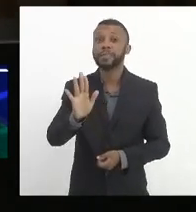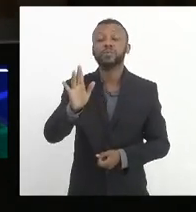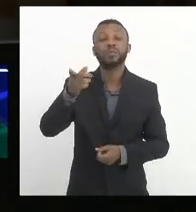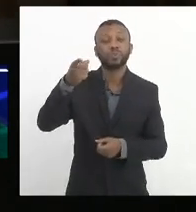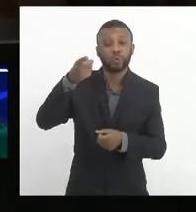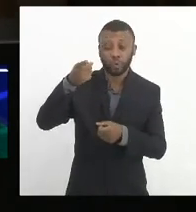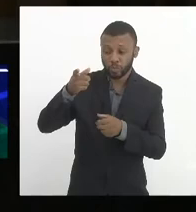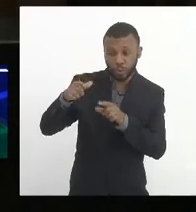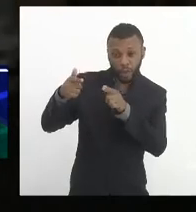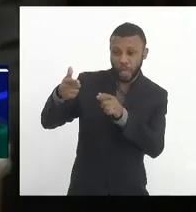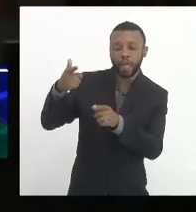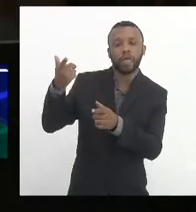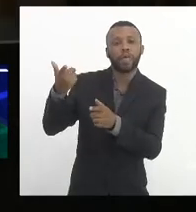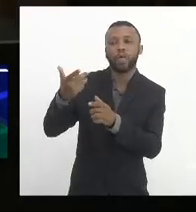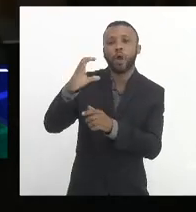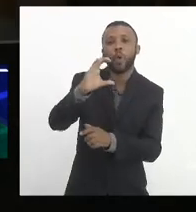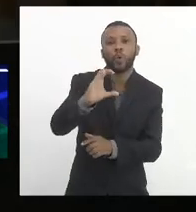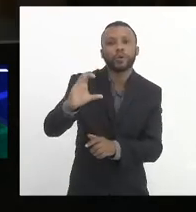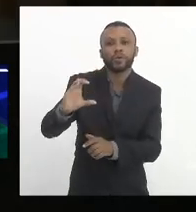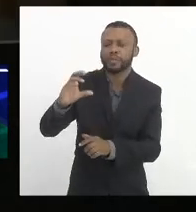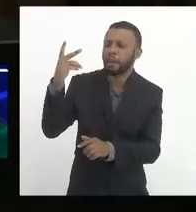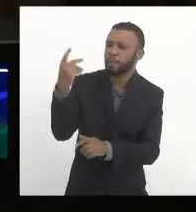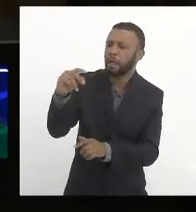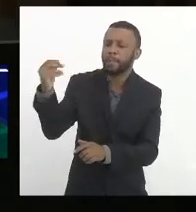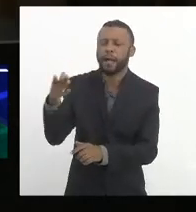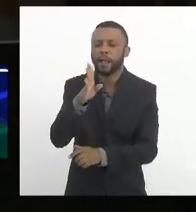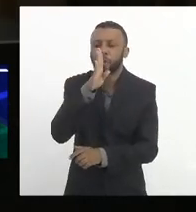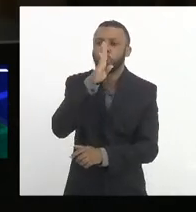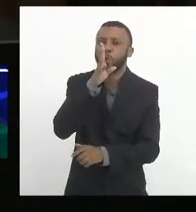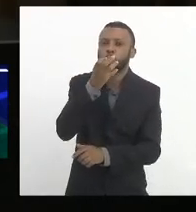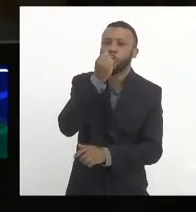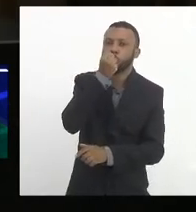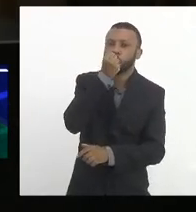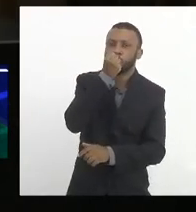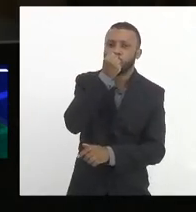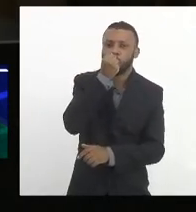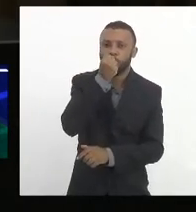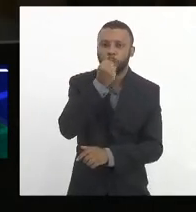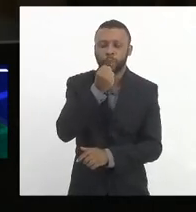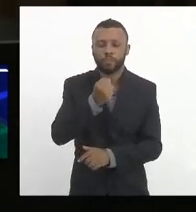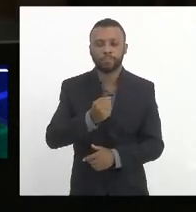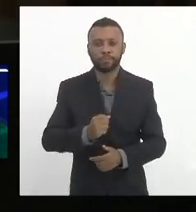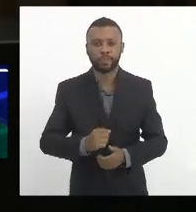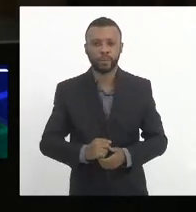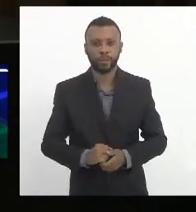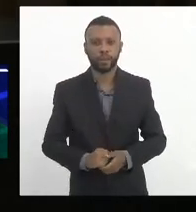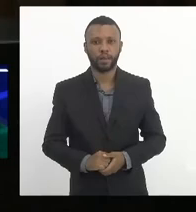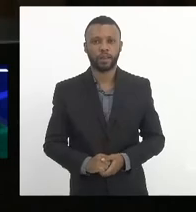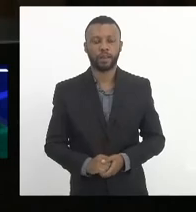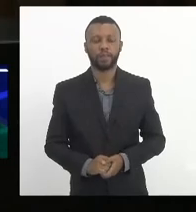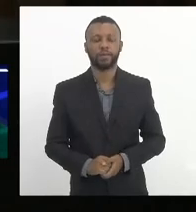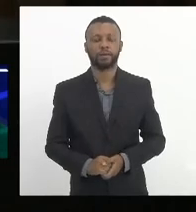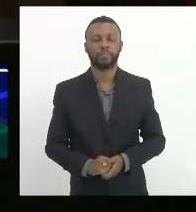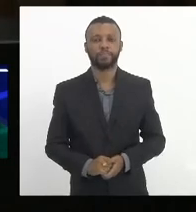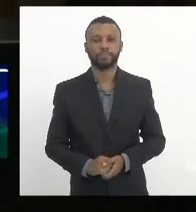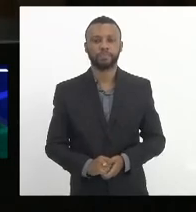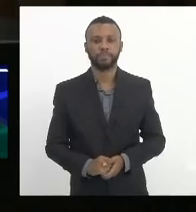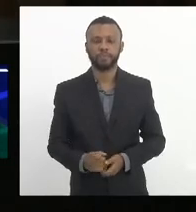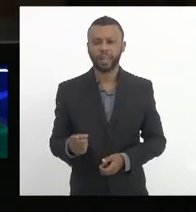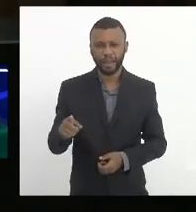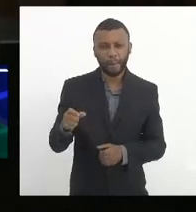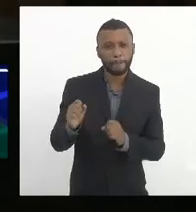cristianismo que está apanhando Esse silêncio absoluto E aí pode